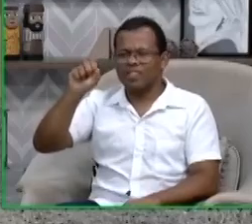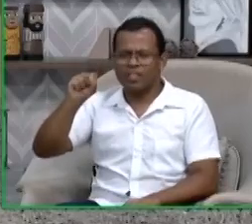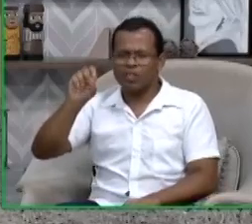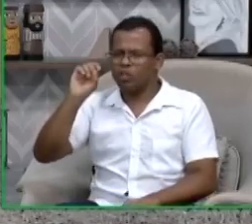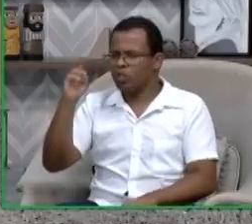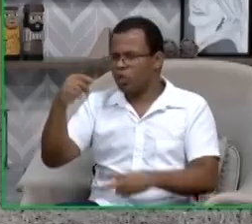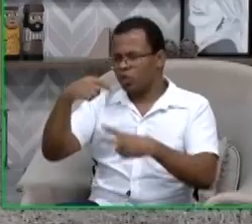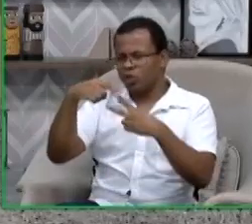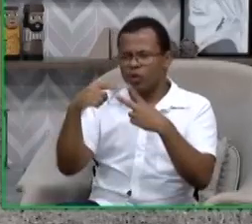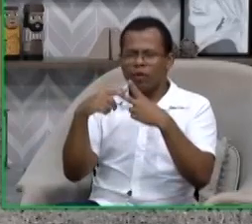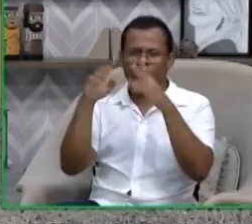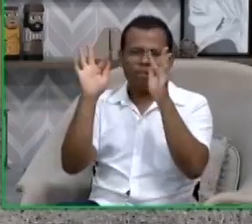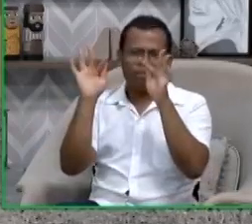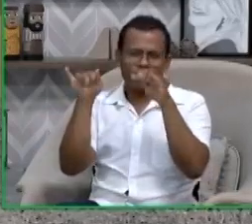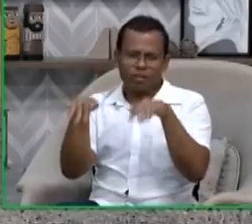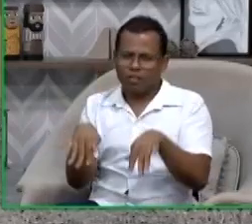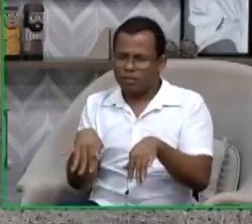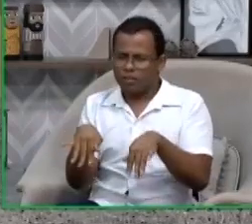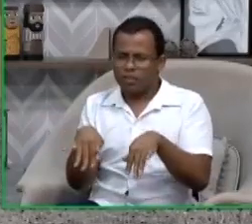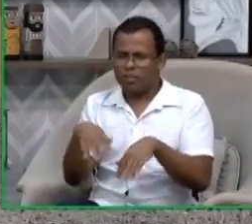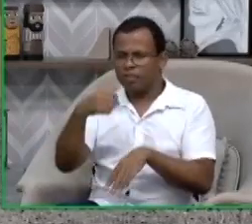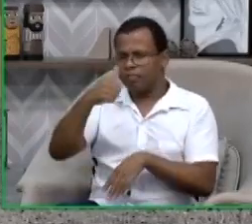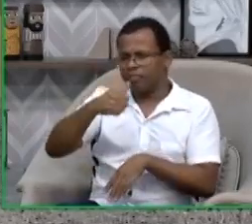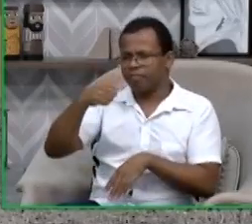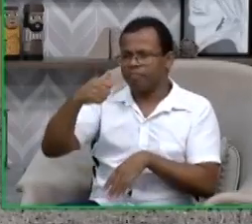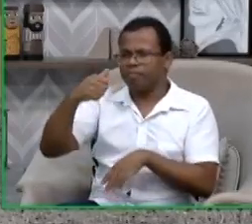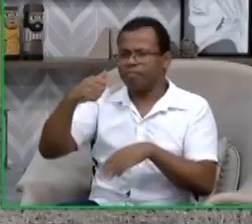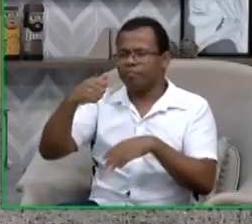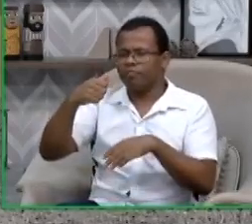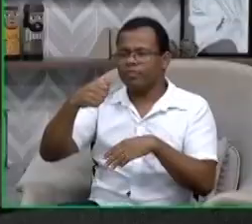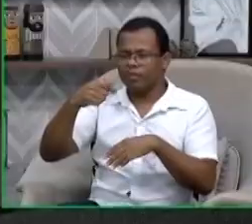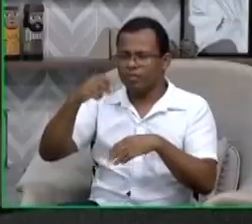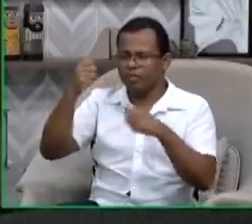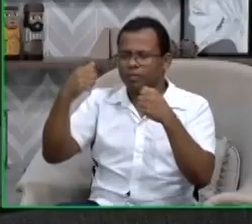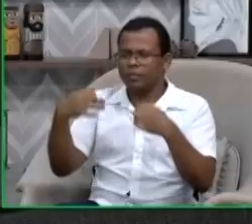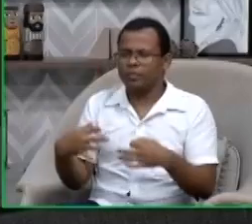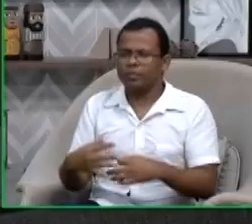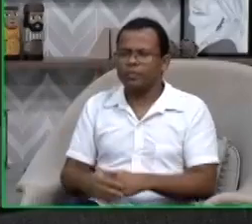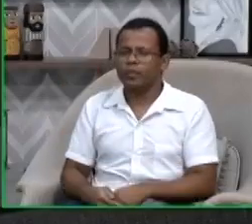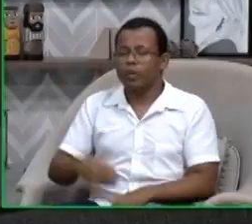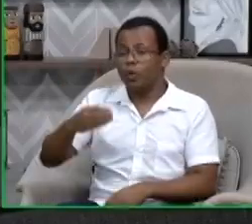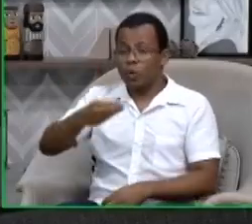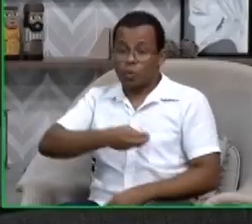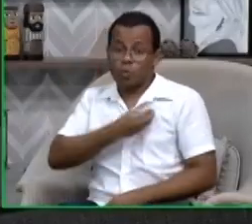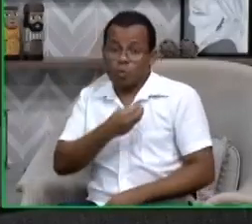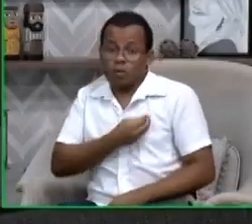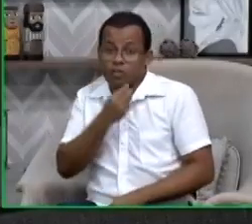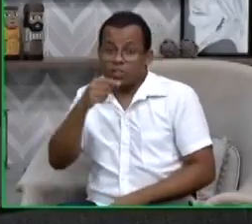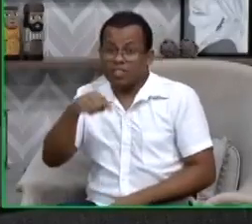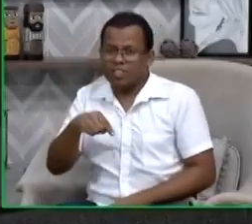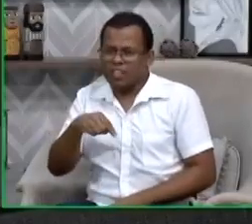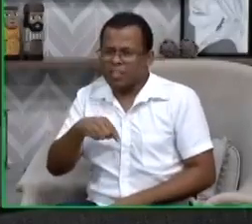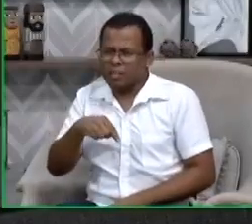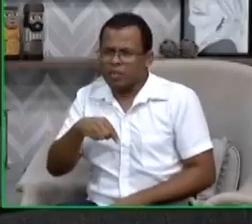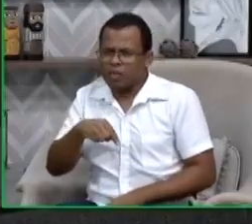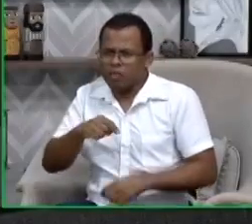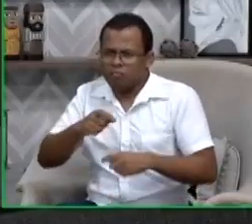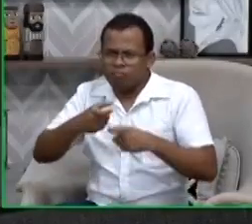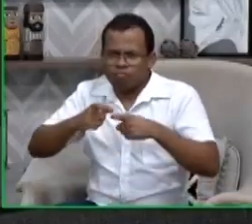dois versos finais da primeira e da segunda estrofe, que dizem o seguinte: por favor. O presente é tão